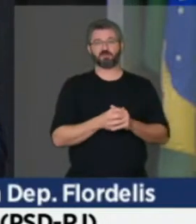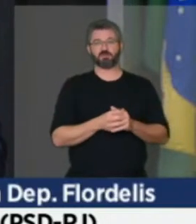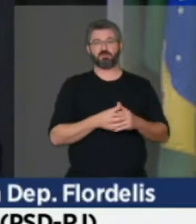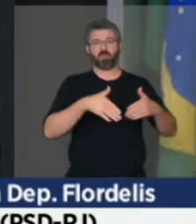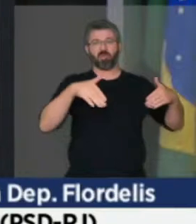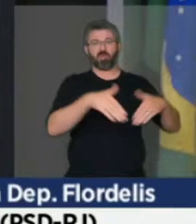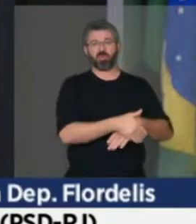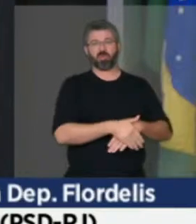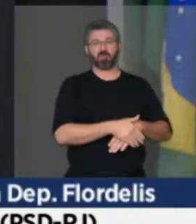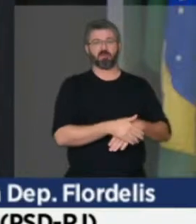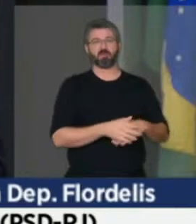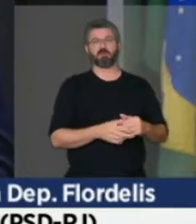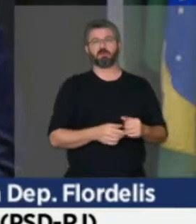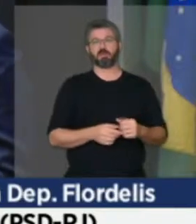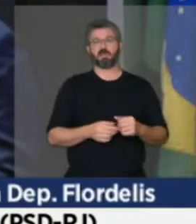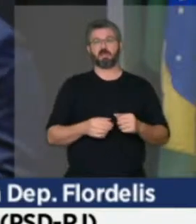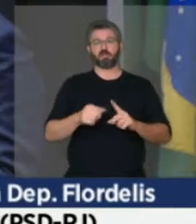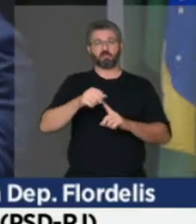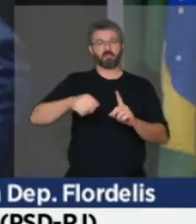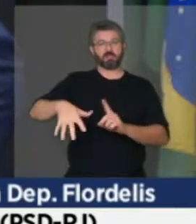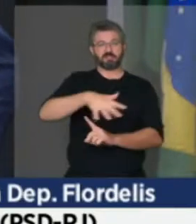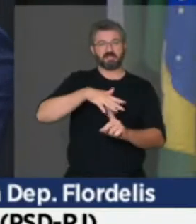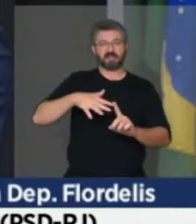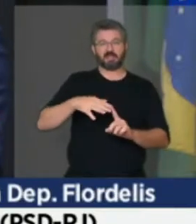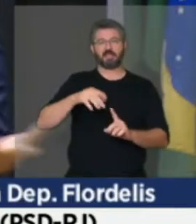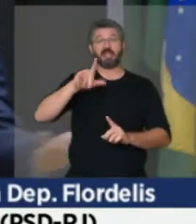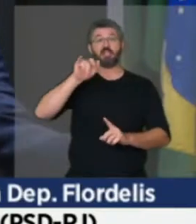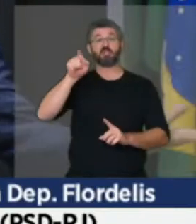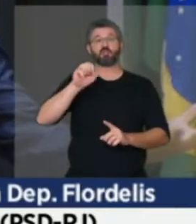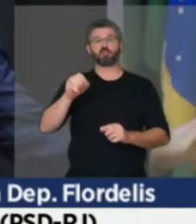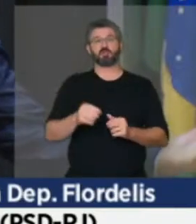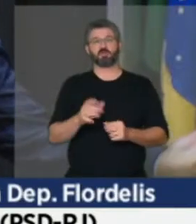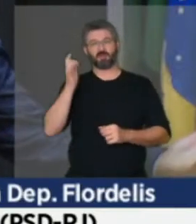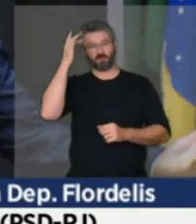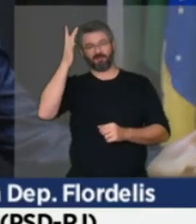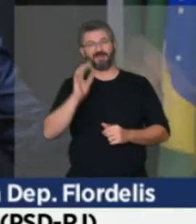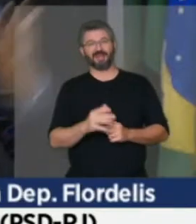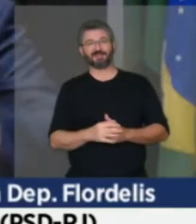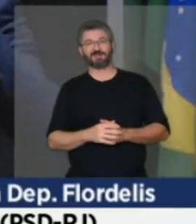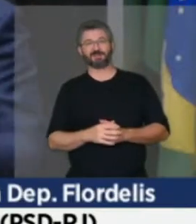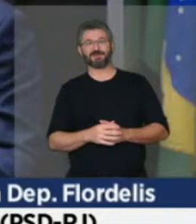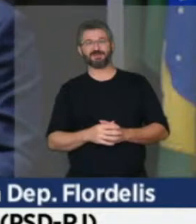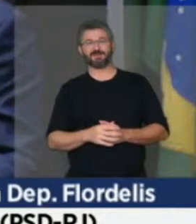o pária, o esgoto da sociedade, o lixo, como é fácil,